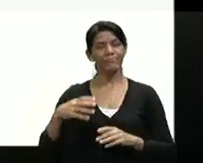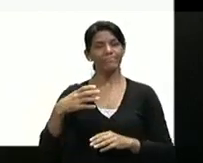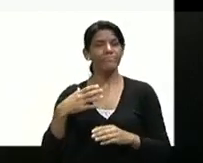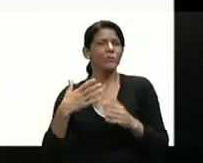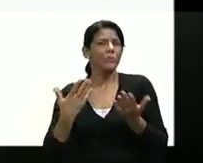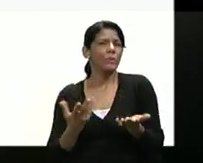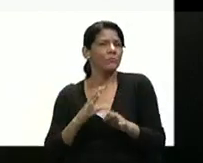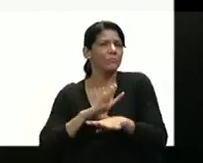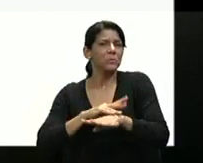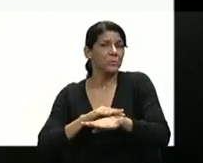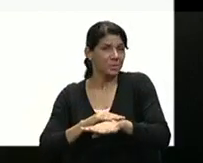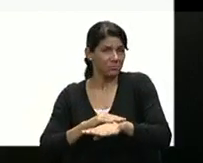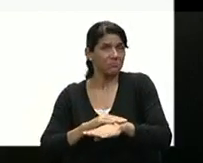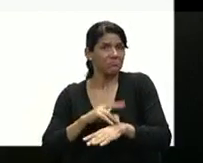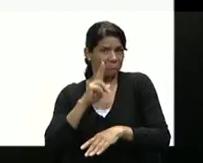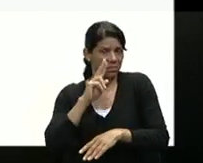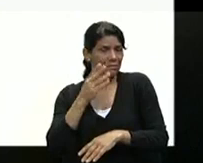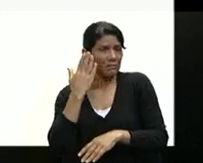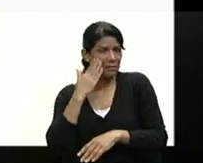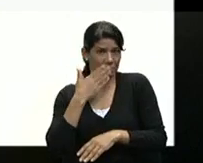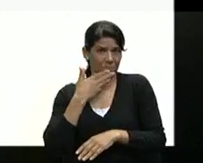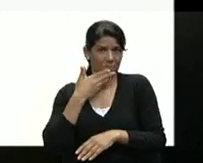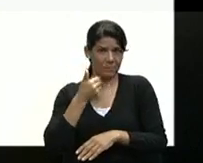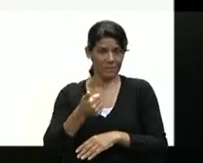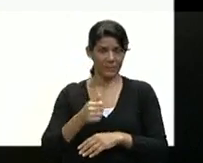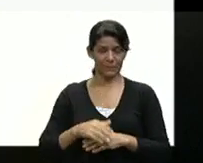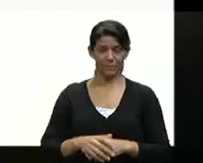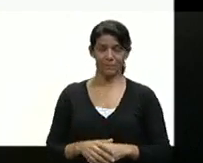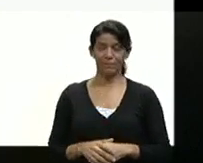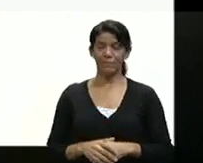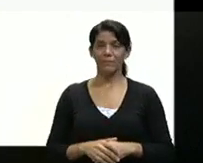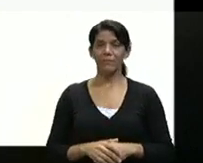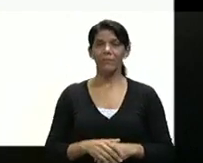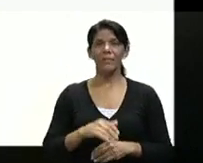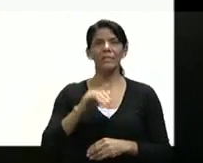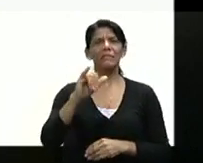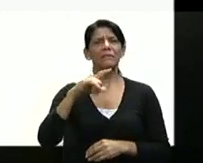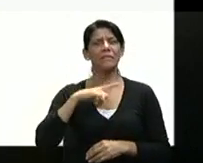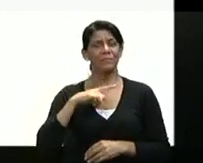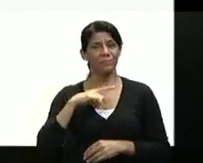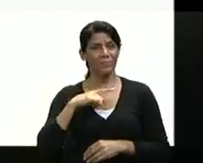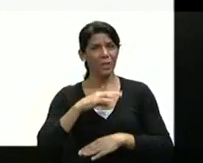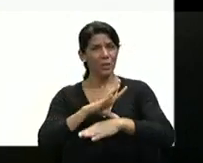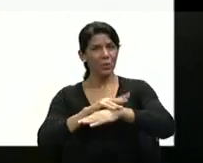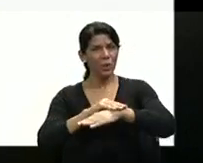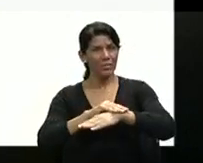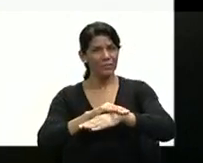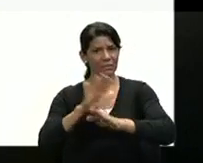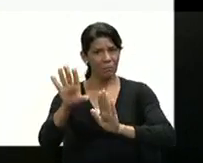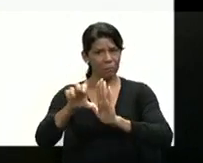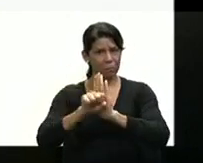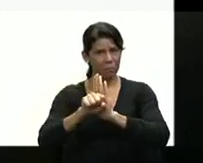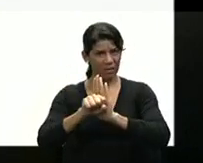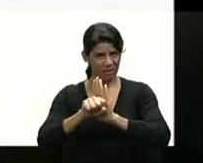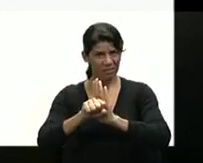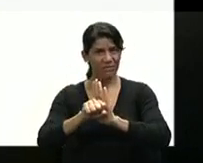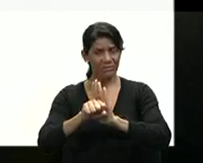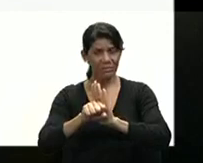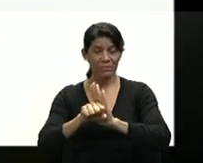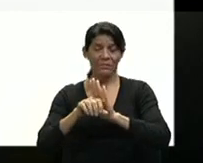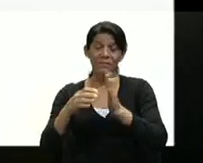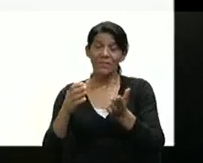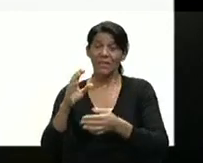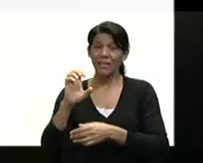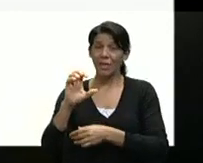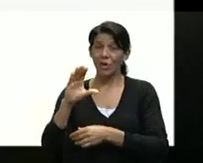doença. Para vocês entenderem que, se fosse doença transmissível, a gente teria um modelo ecológico,